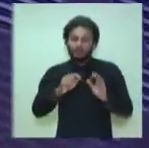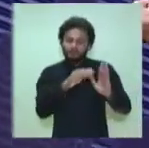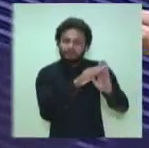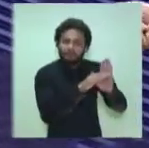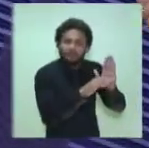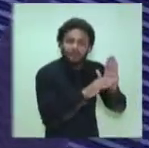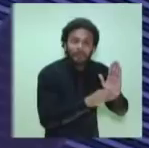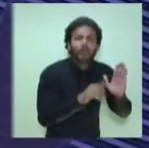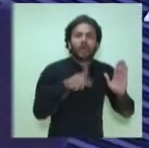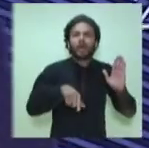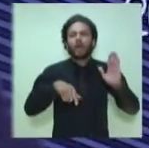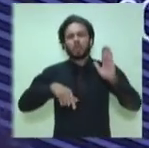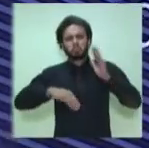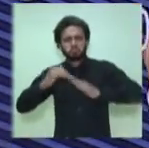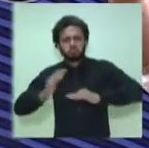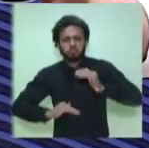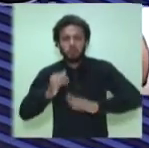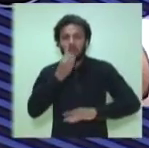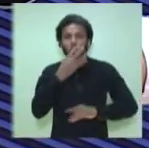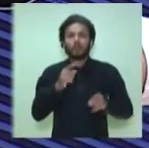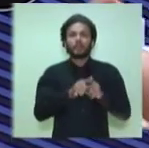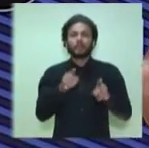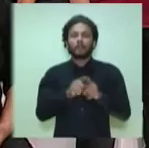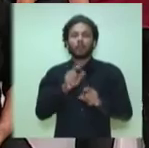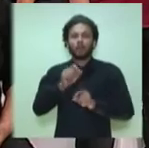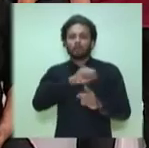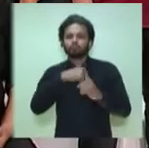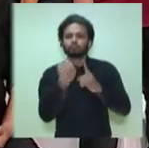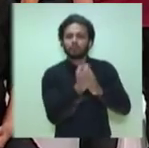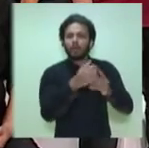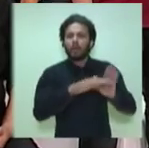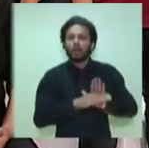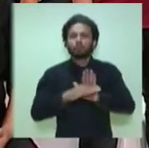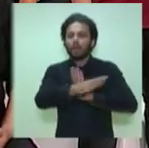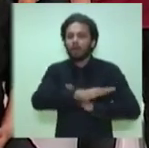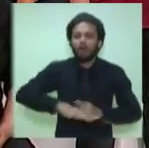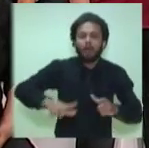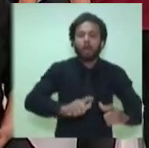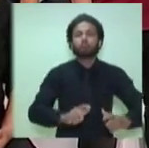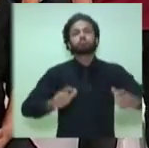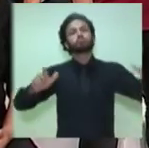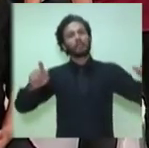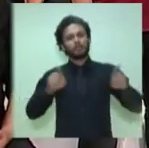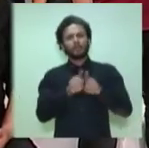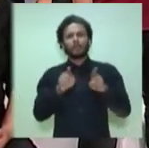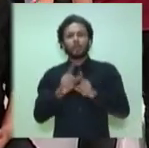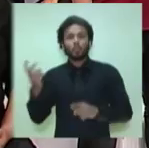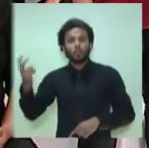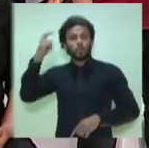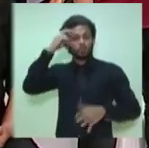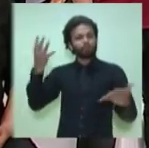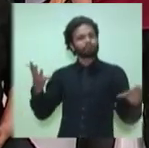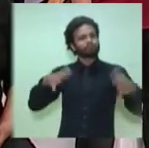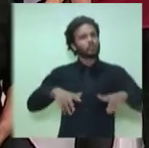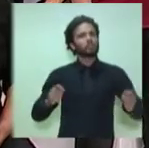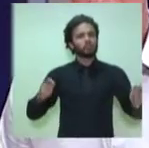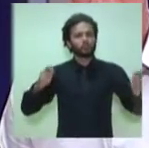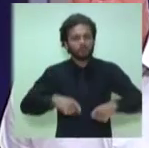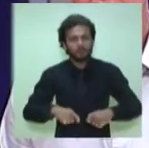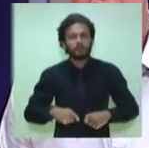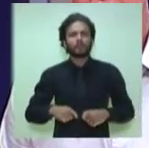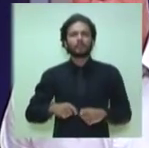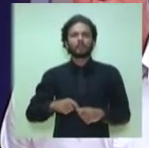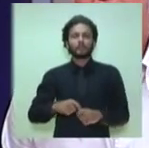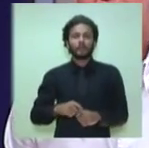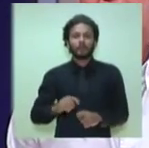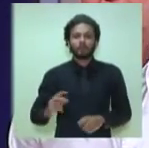da qualidade artística e o critério também do impacto social, porque nós estamos falando de cultura como um instrumento de inclusão social e de valorização